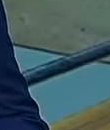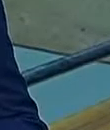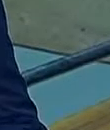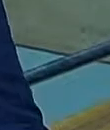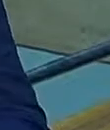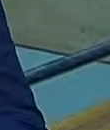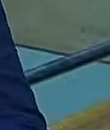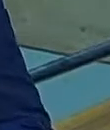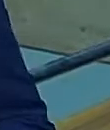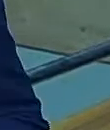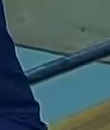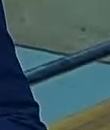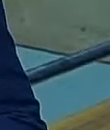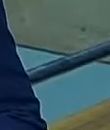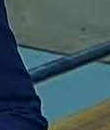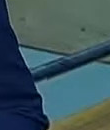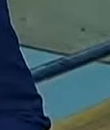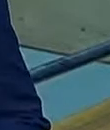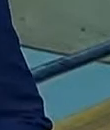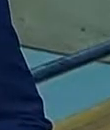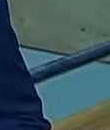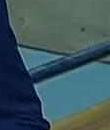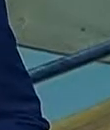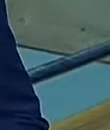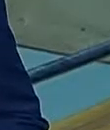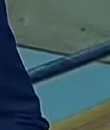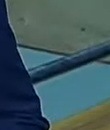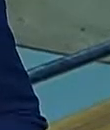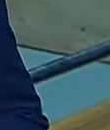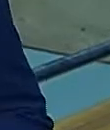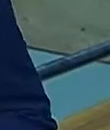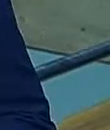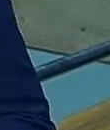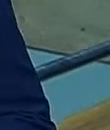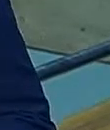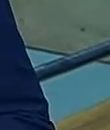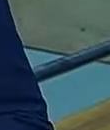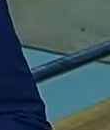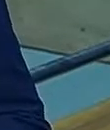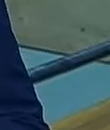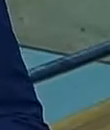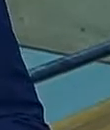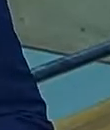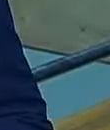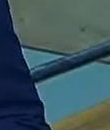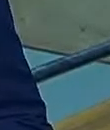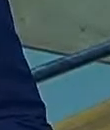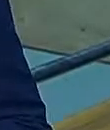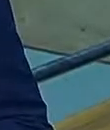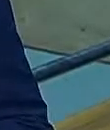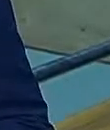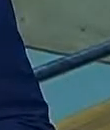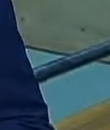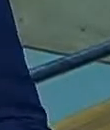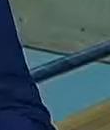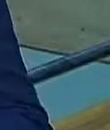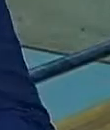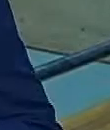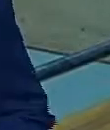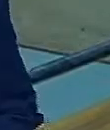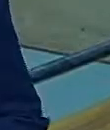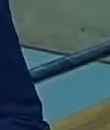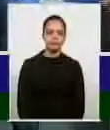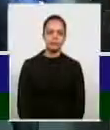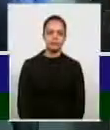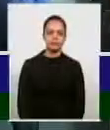Estamos de volta. Hoje você está conferindo o resumo da terceira sessão ordinária que aconteceu no dia 5 de agosto, terça-feira.